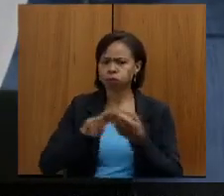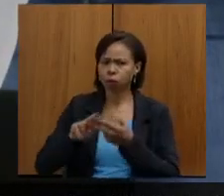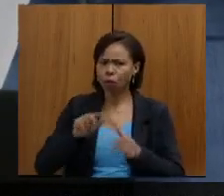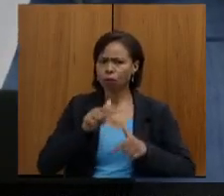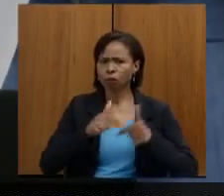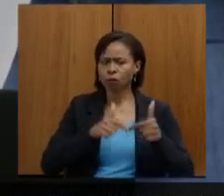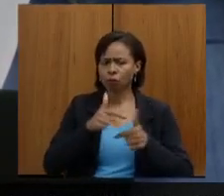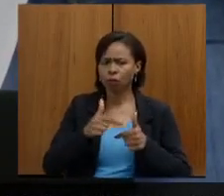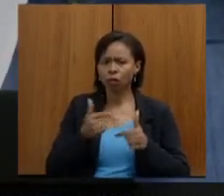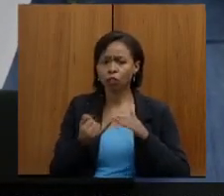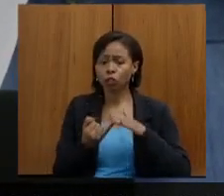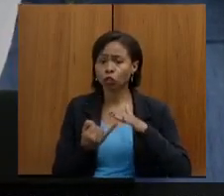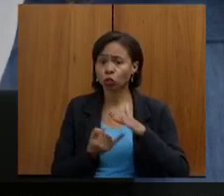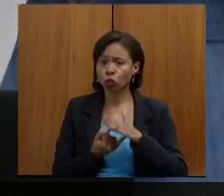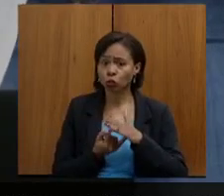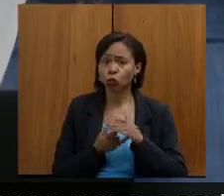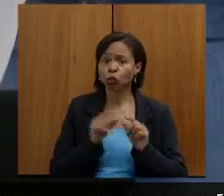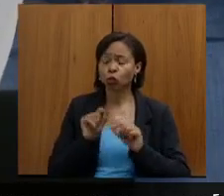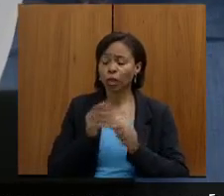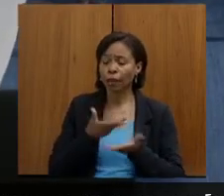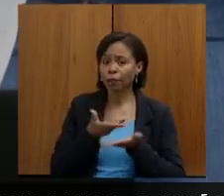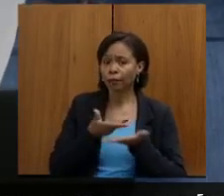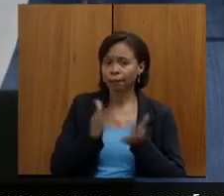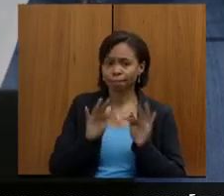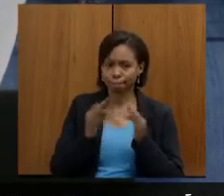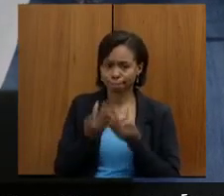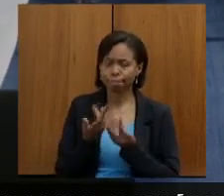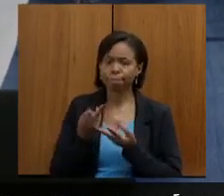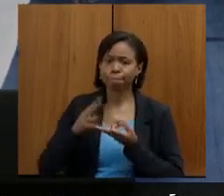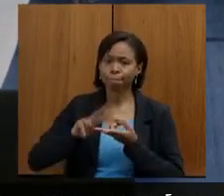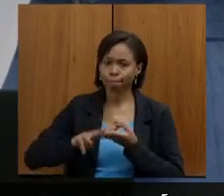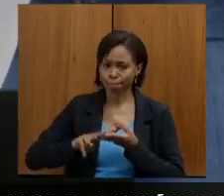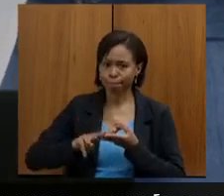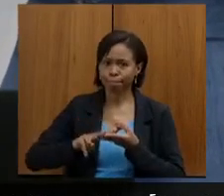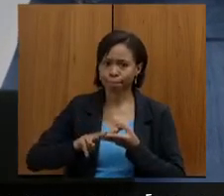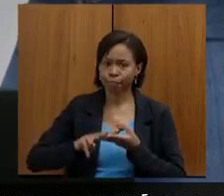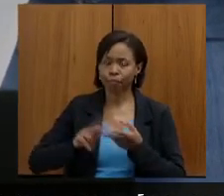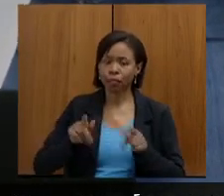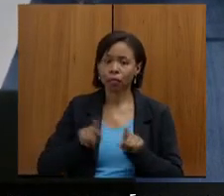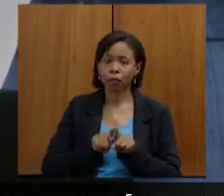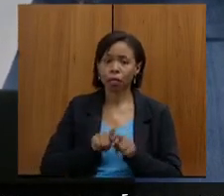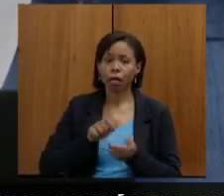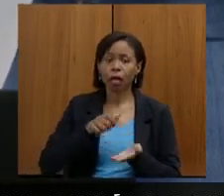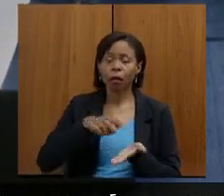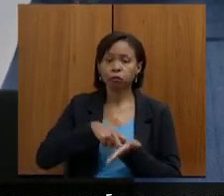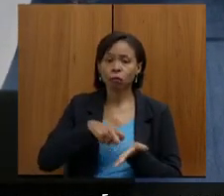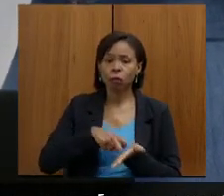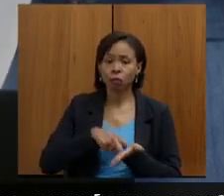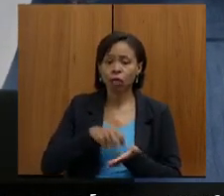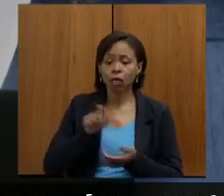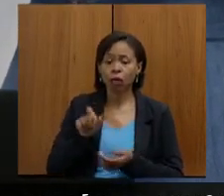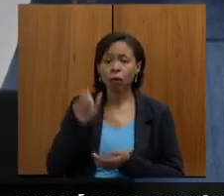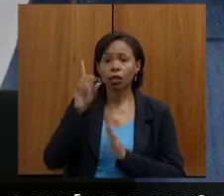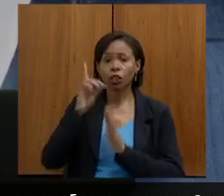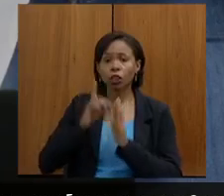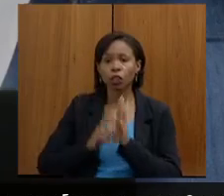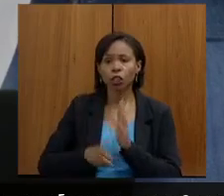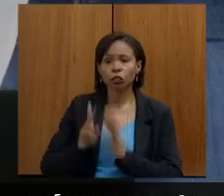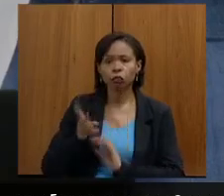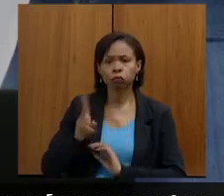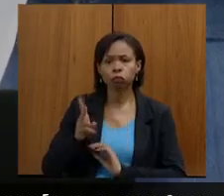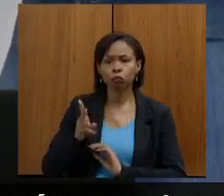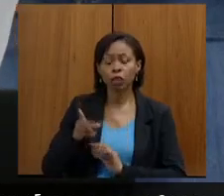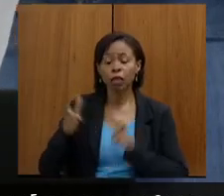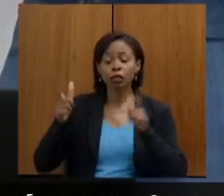entidades de assistência social responsável pela interlocução com as famílias dos detentos é só você quer dizer que são pênalti para o direito do apenado permanência no local